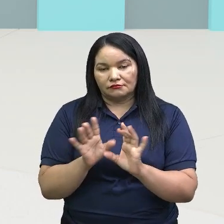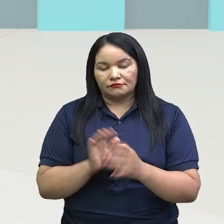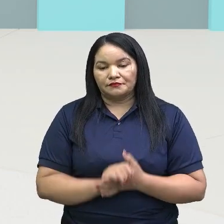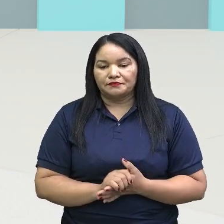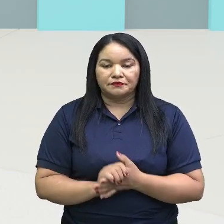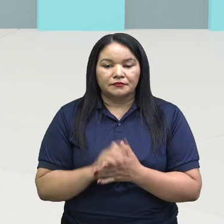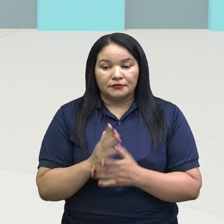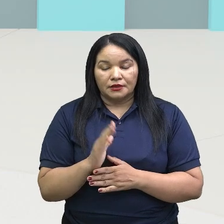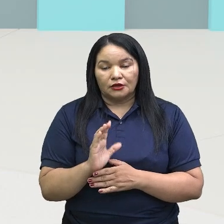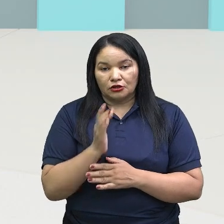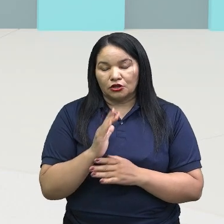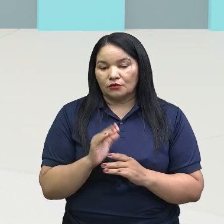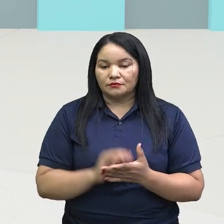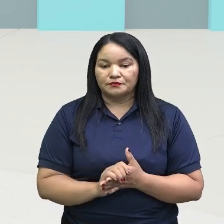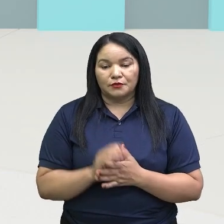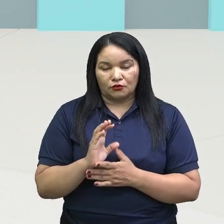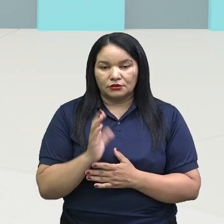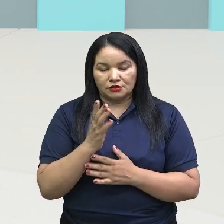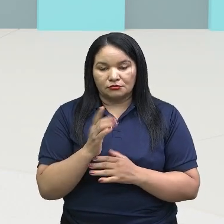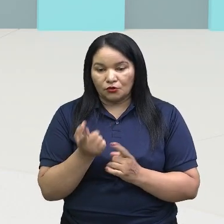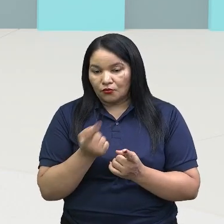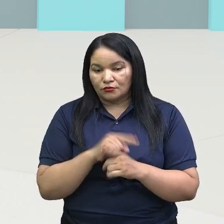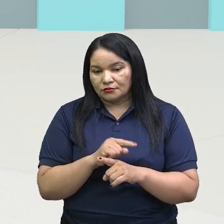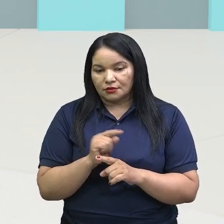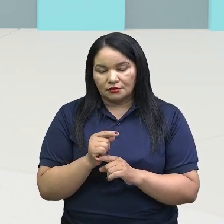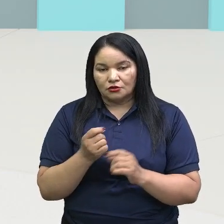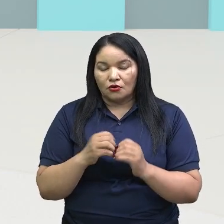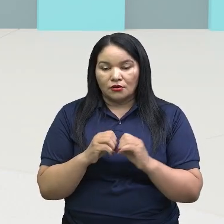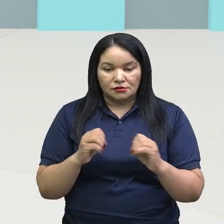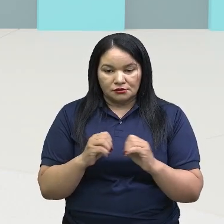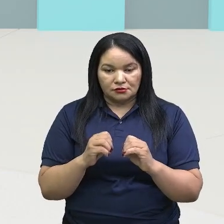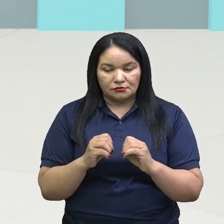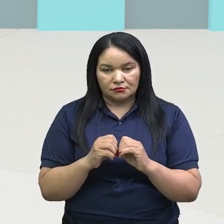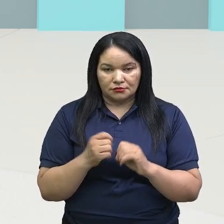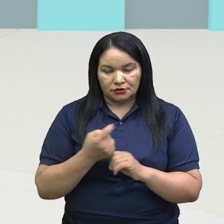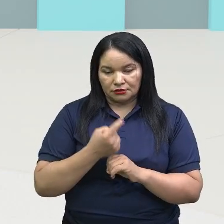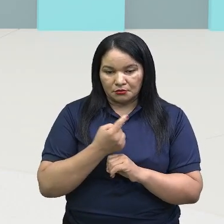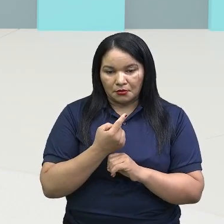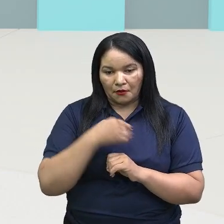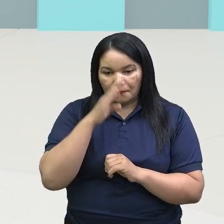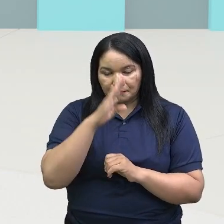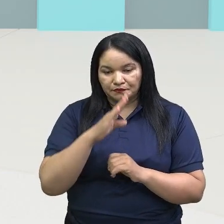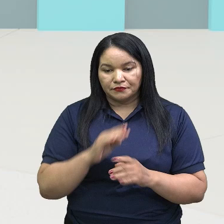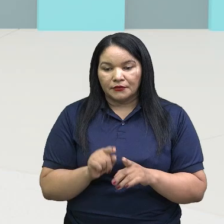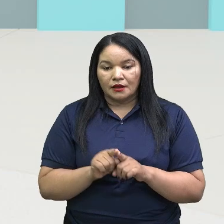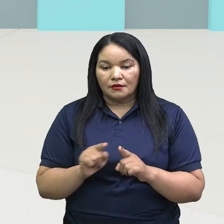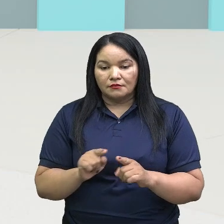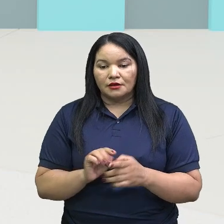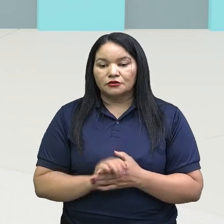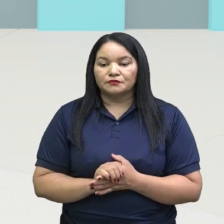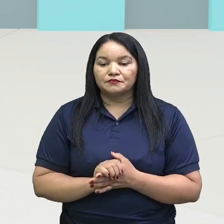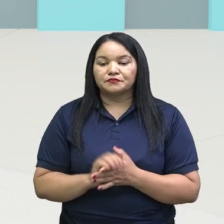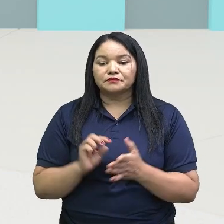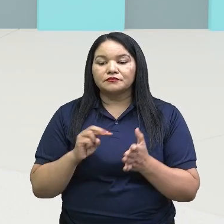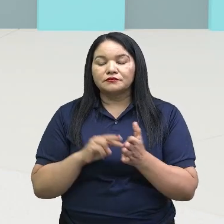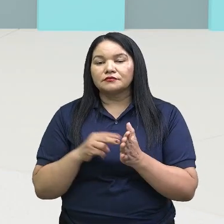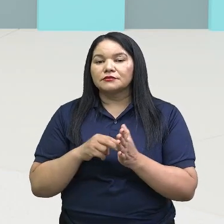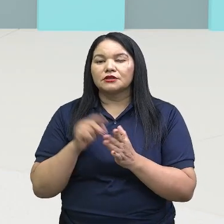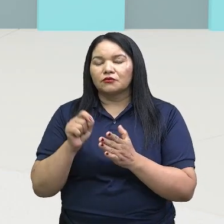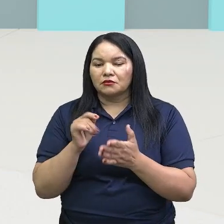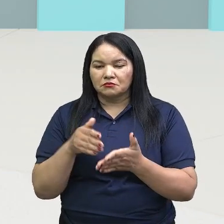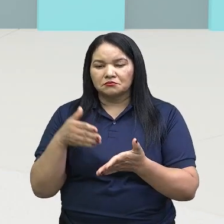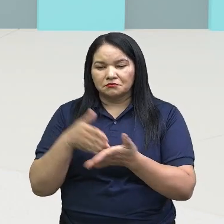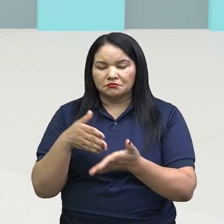um fato contrário ao expresso na oração principal, porém insuficiente para anulá-lo. Ou